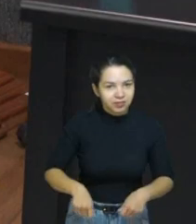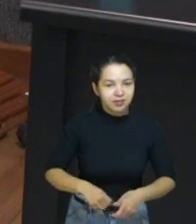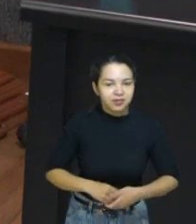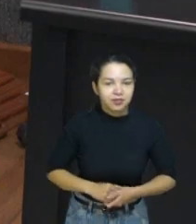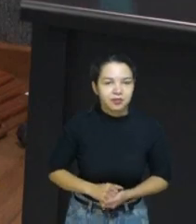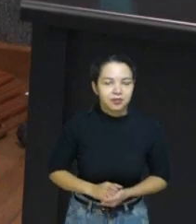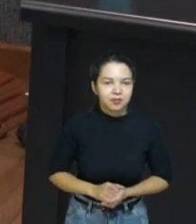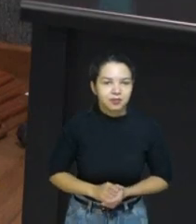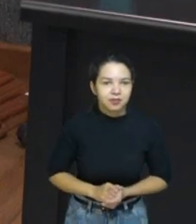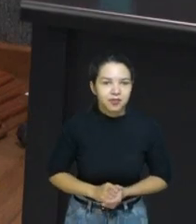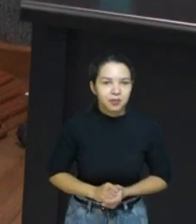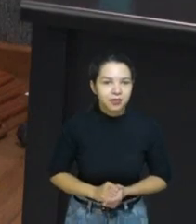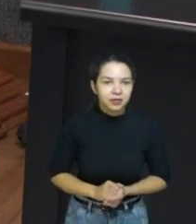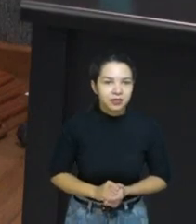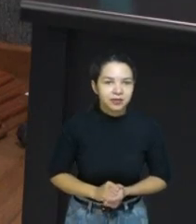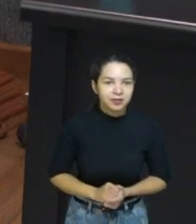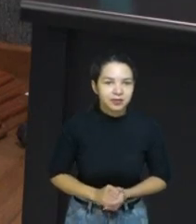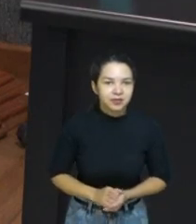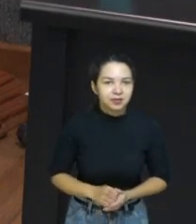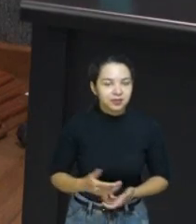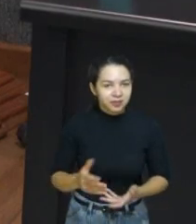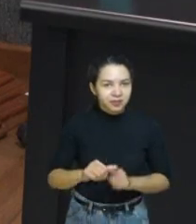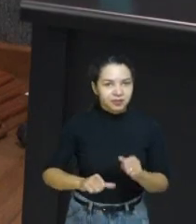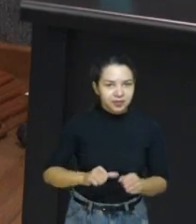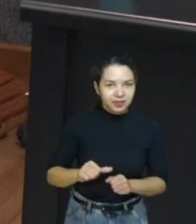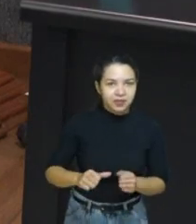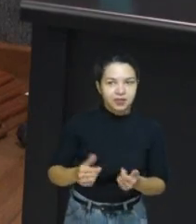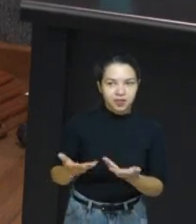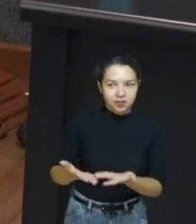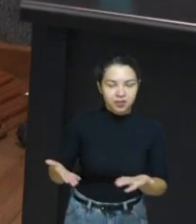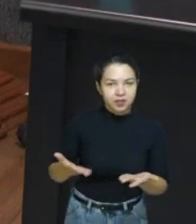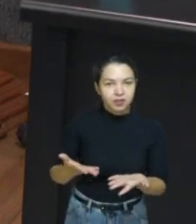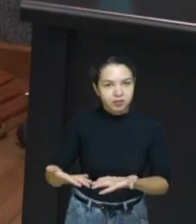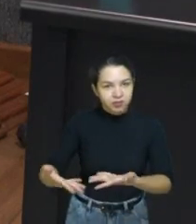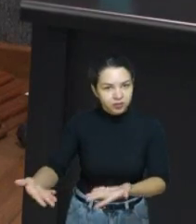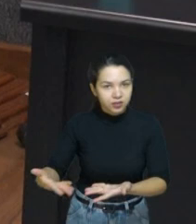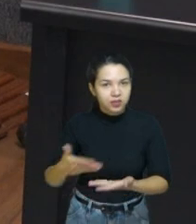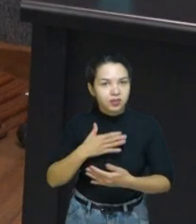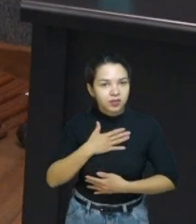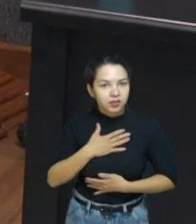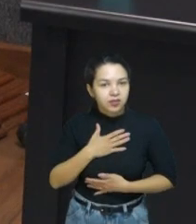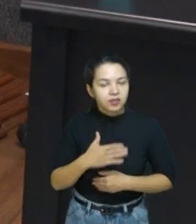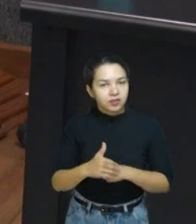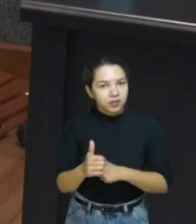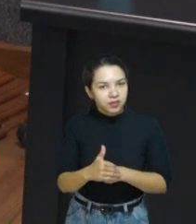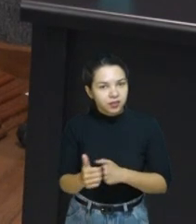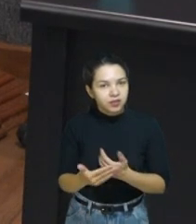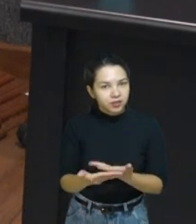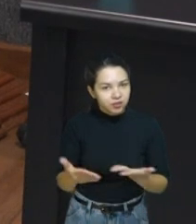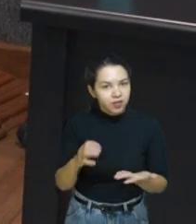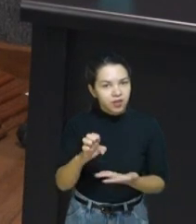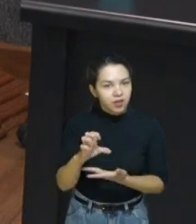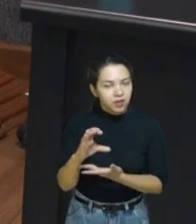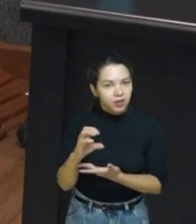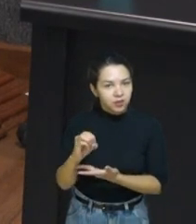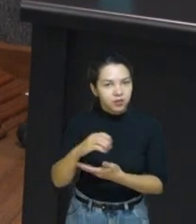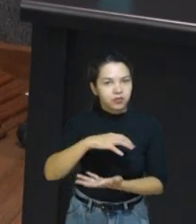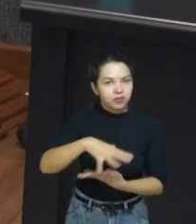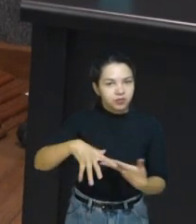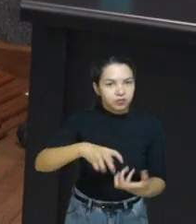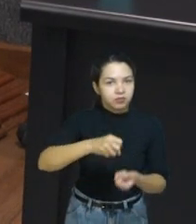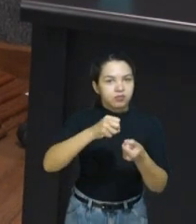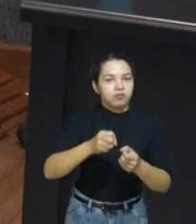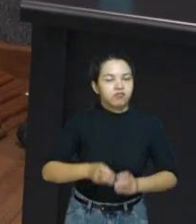conseguir. Agradecer muito à professora por estar aqui conosco, aos nossos convidados, sempre muito queridos aí do Equando Sustentabilidade.